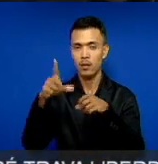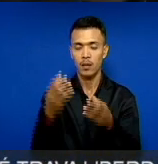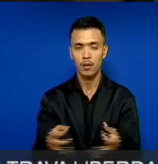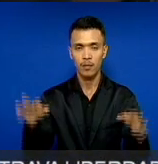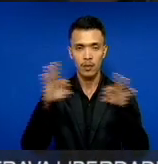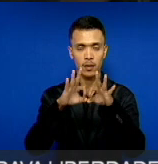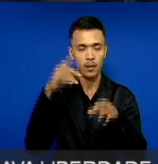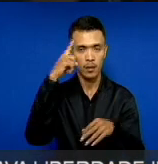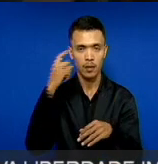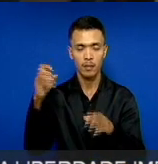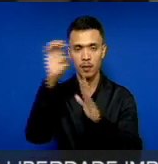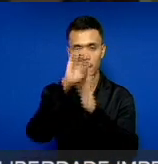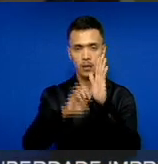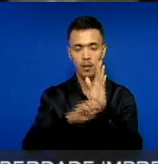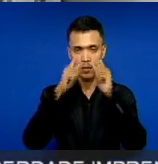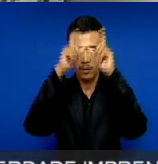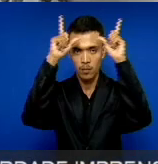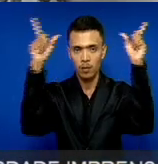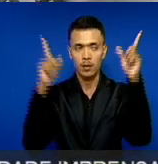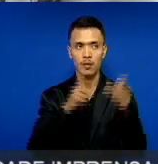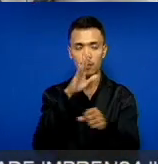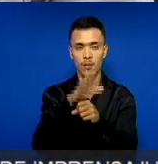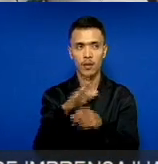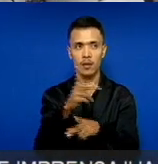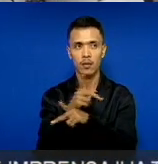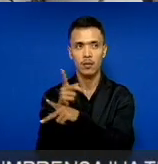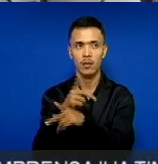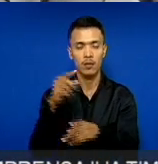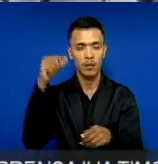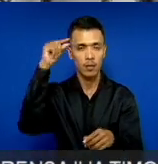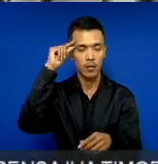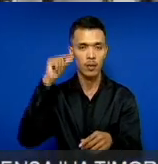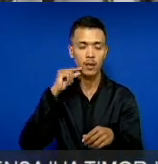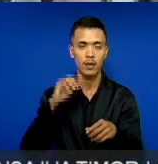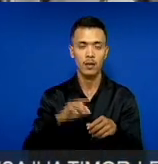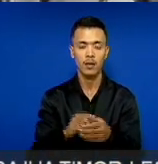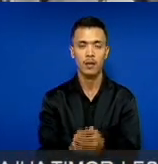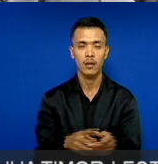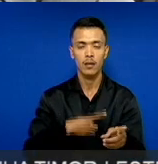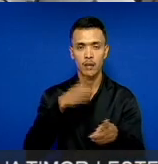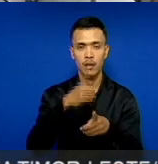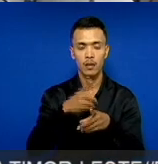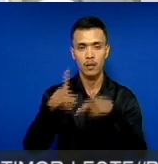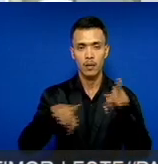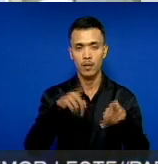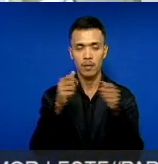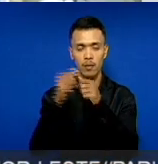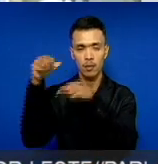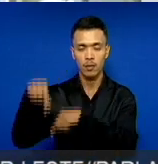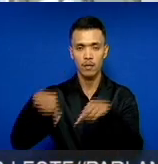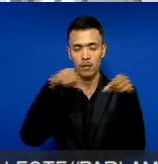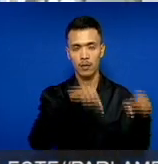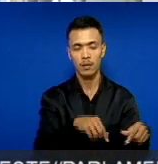Tebes. Também o Estado de Timor-Leste compromete a tua segura igualdade de direito e morro deficiência. O Seminário é importante